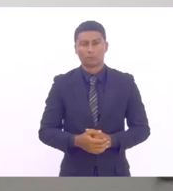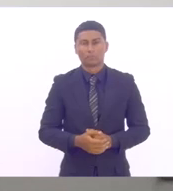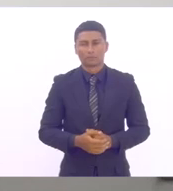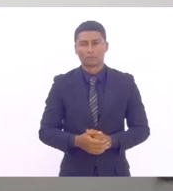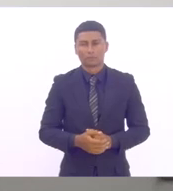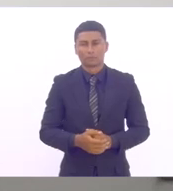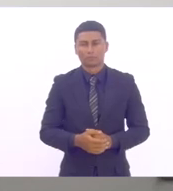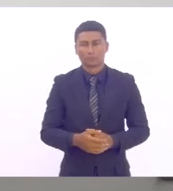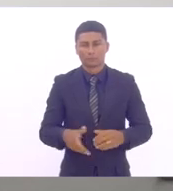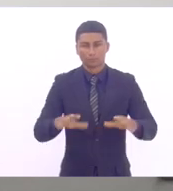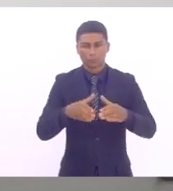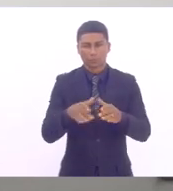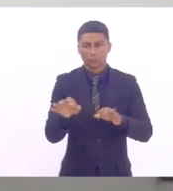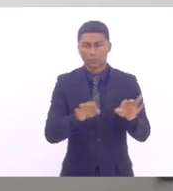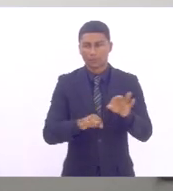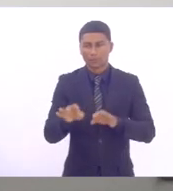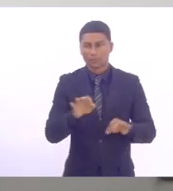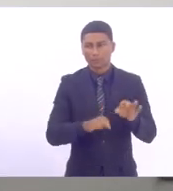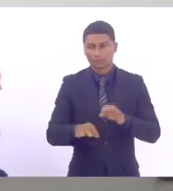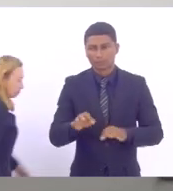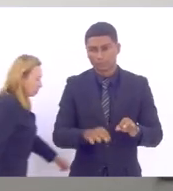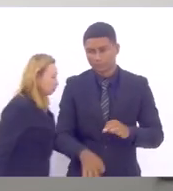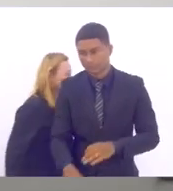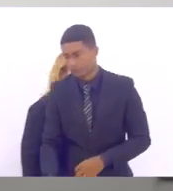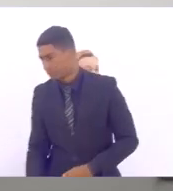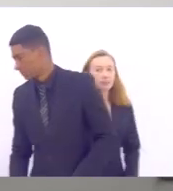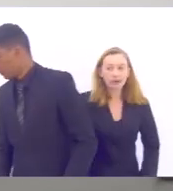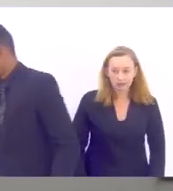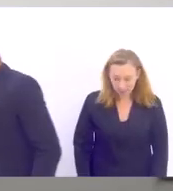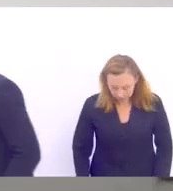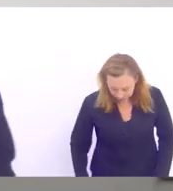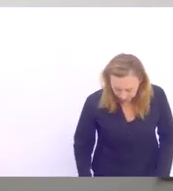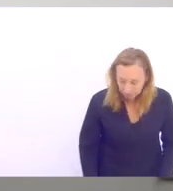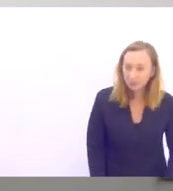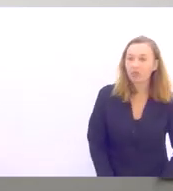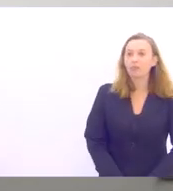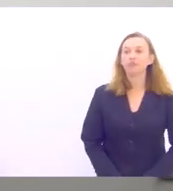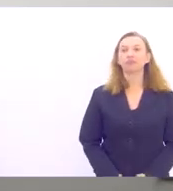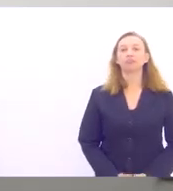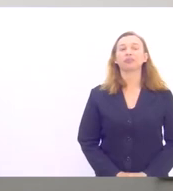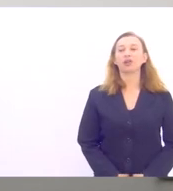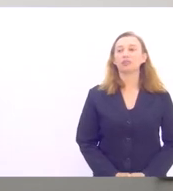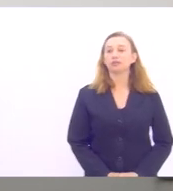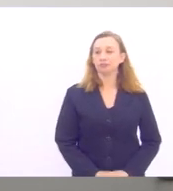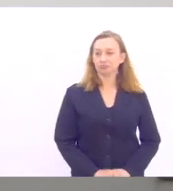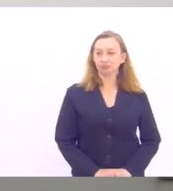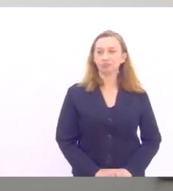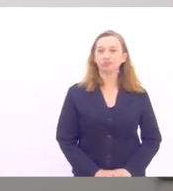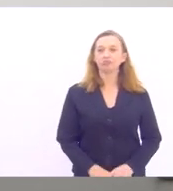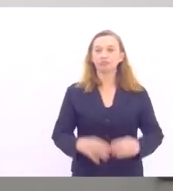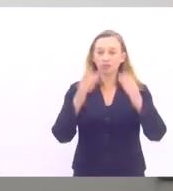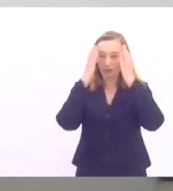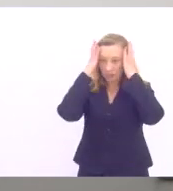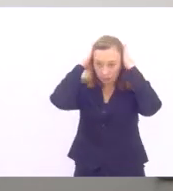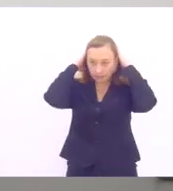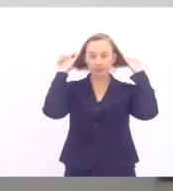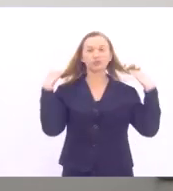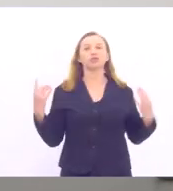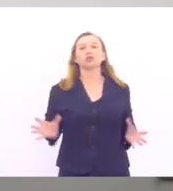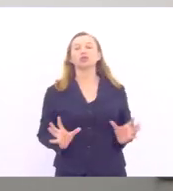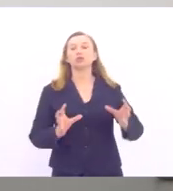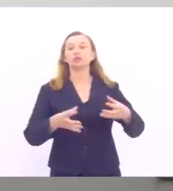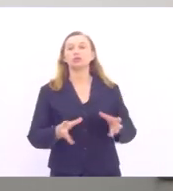entidades organizadoras que, através do serviço de segurança privada no interior dos clubes, também